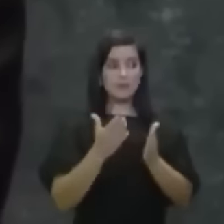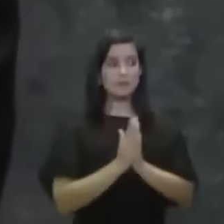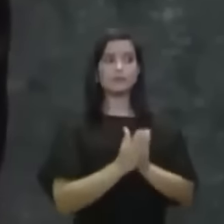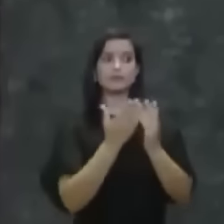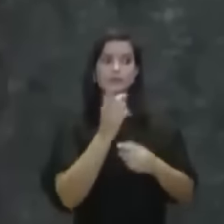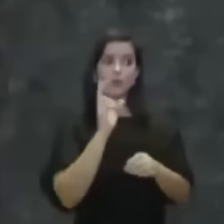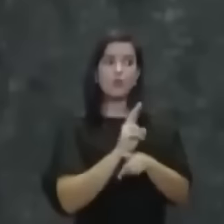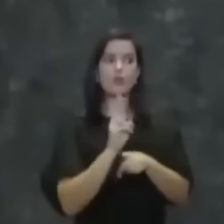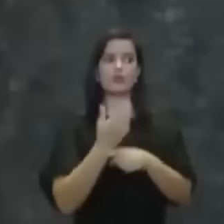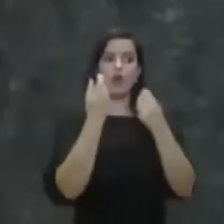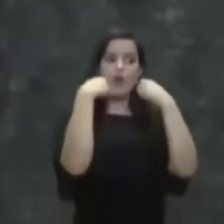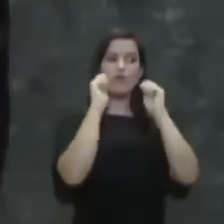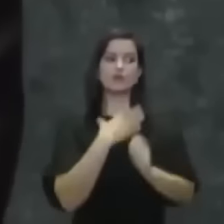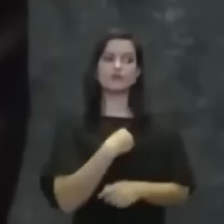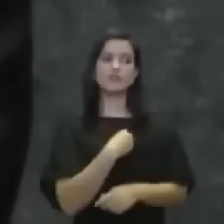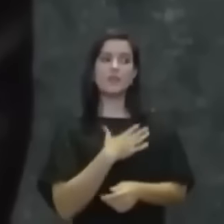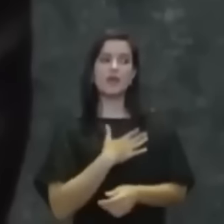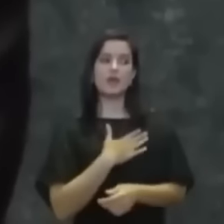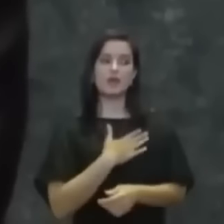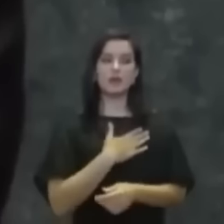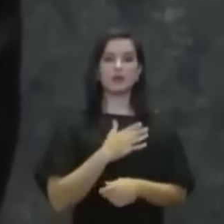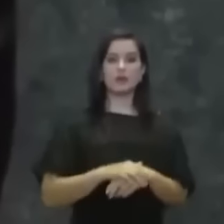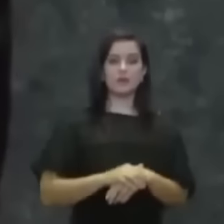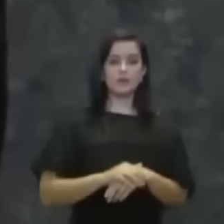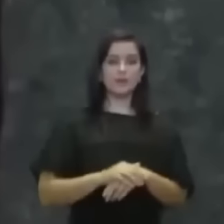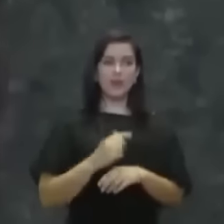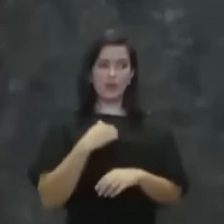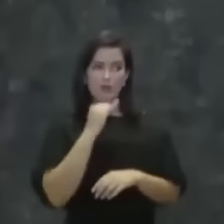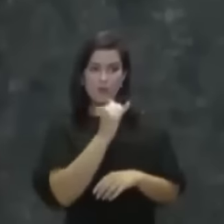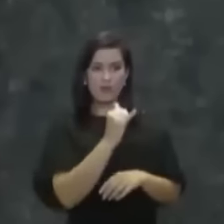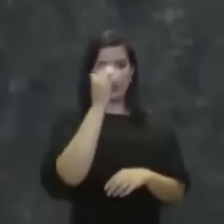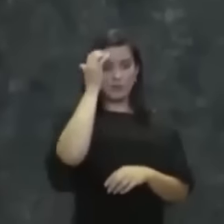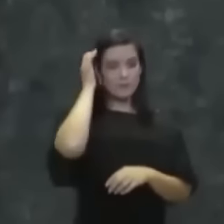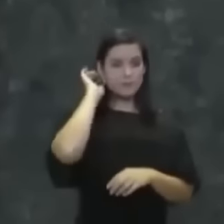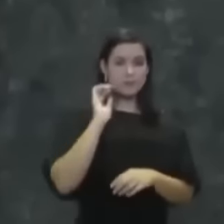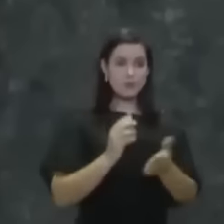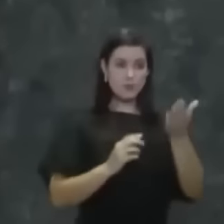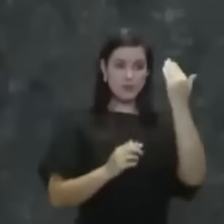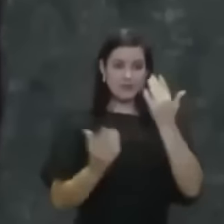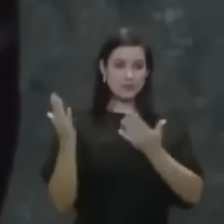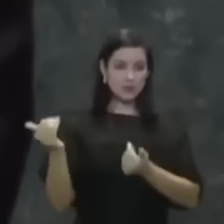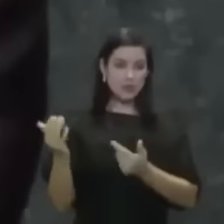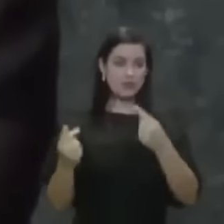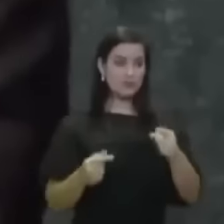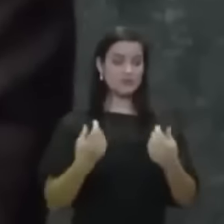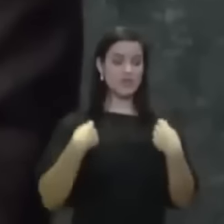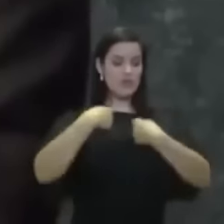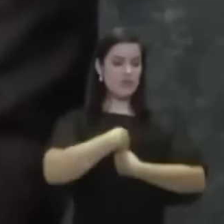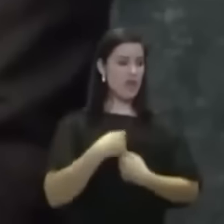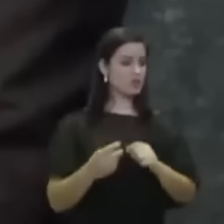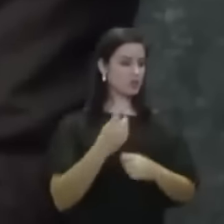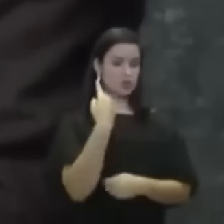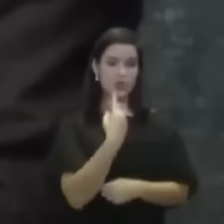ovelhas. Em verdade te digo que quando eras mais moço, tu te cingias a ti mesmo, e andavas por onde querias.